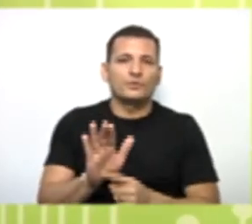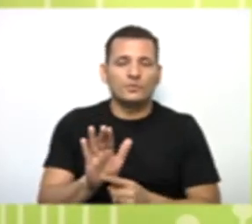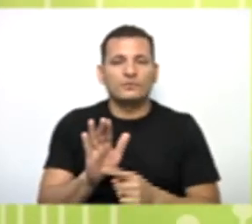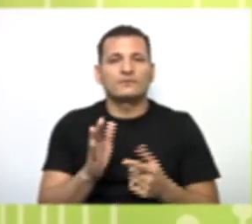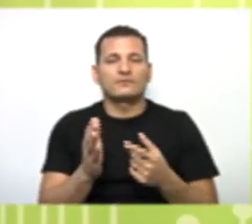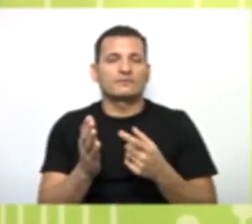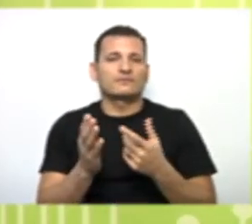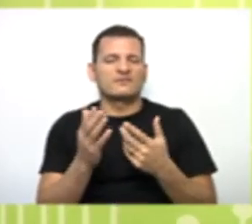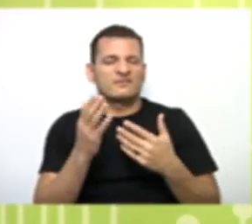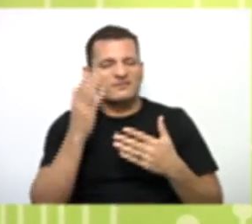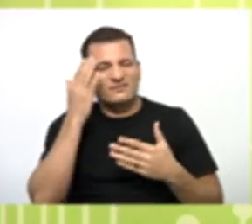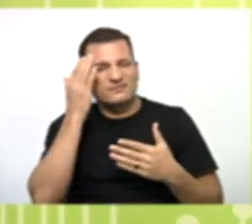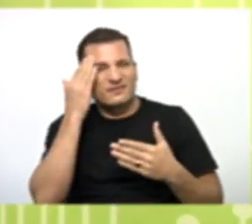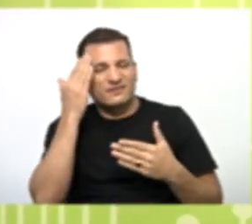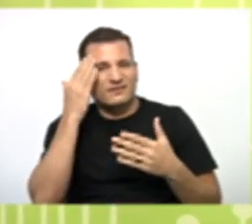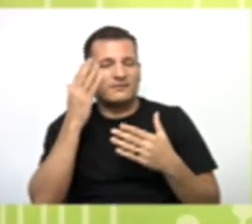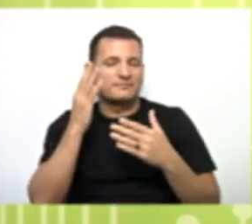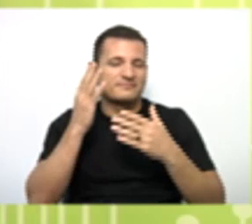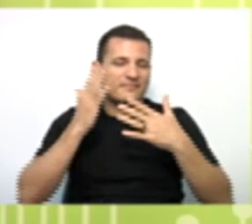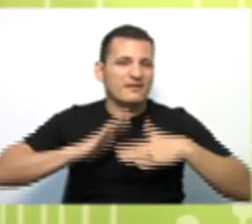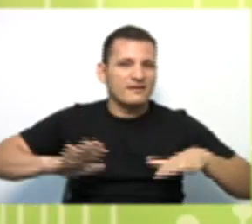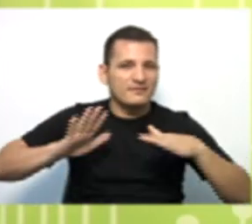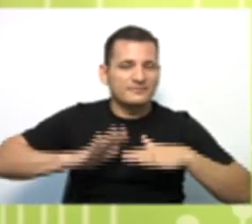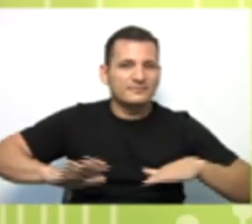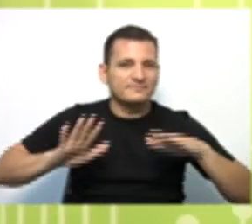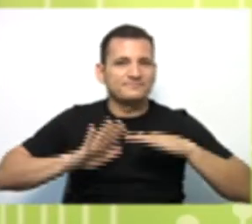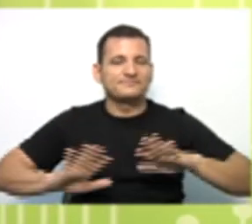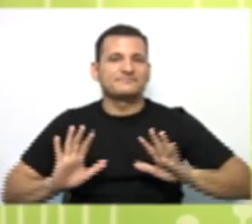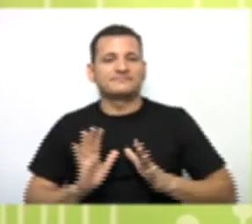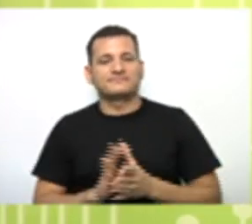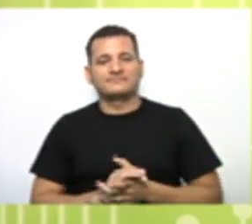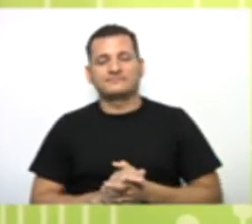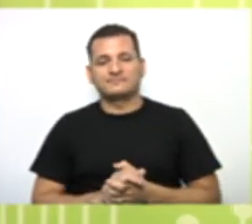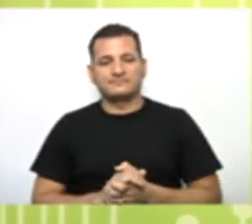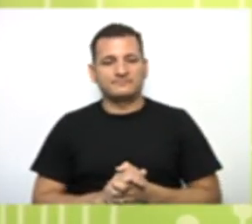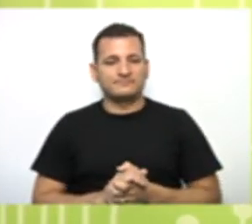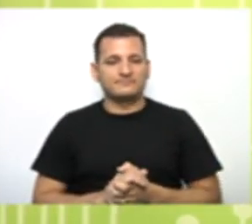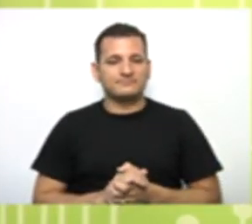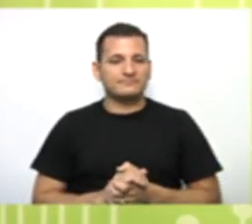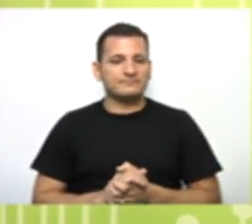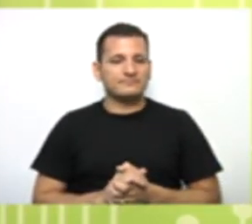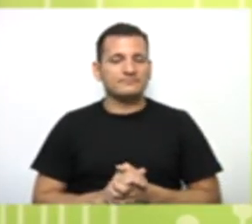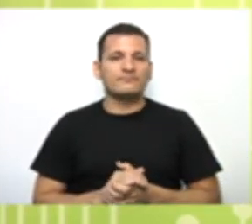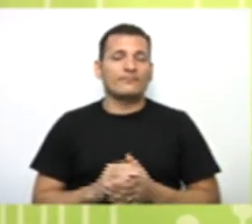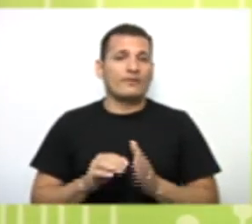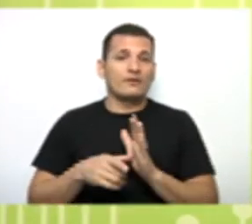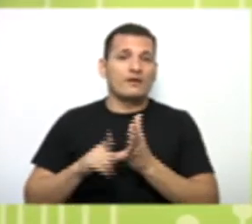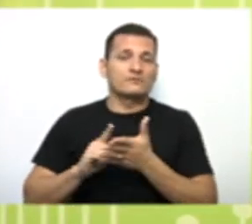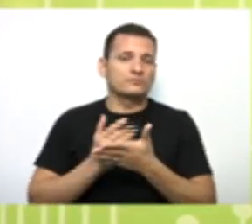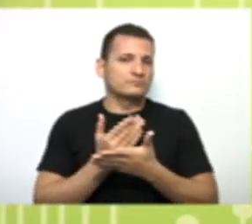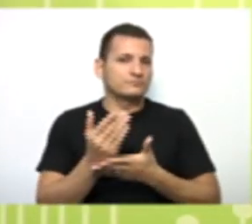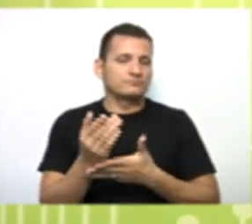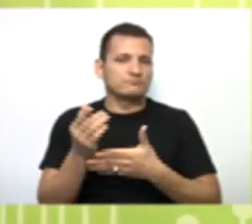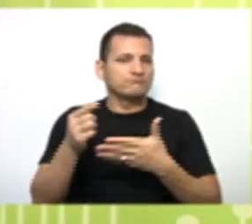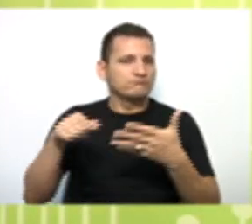é esfriar a cabeça com calma, né? Mas antes de começar a corrigir as atividades, eu acho que deve ter algumas